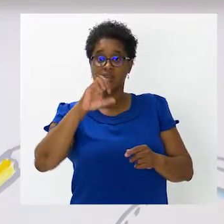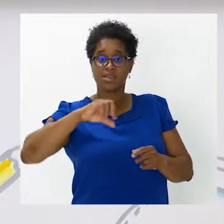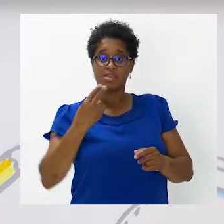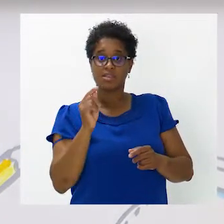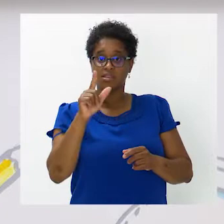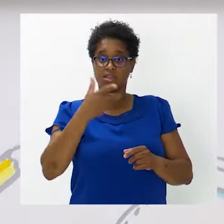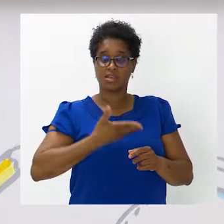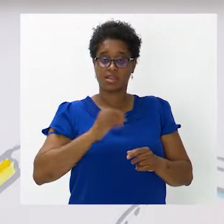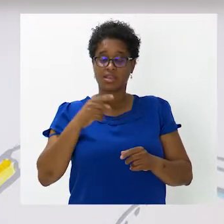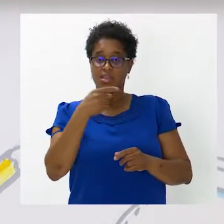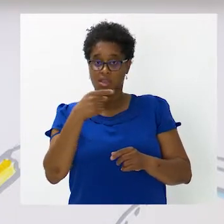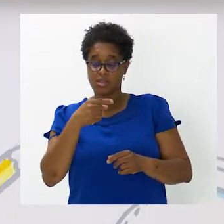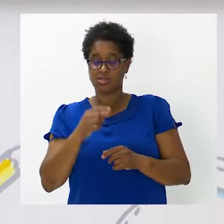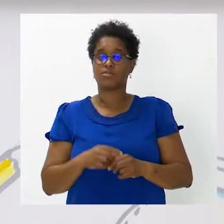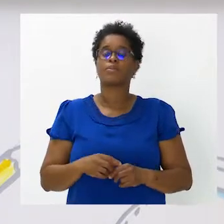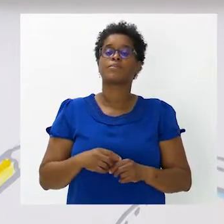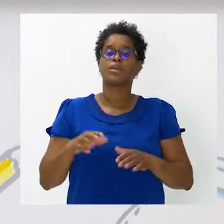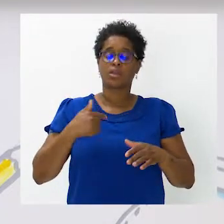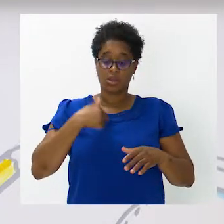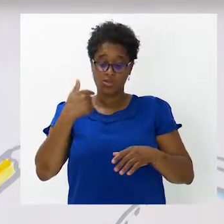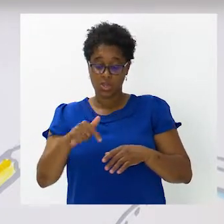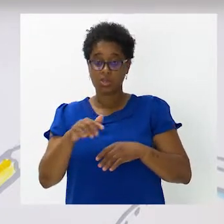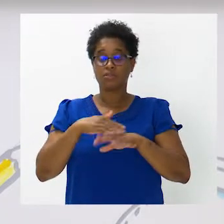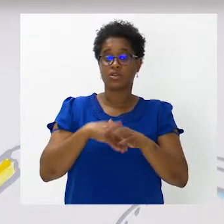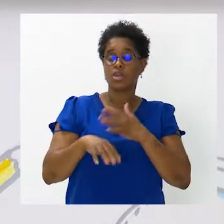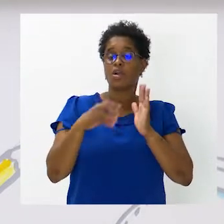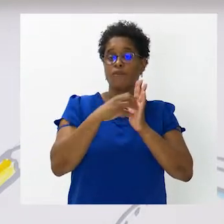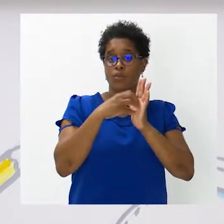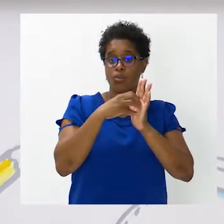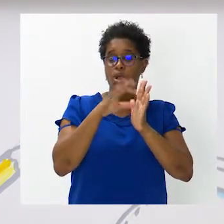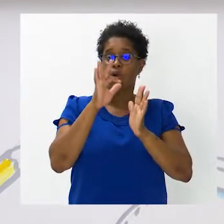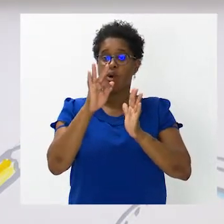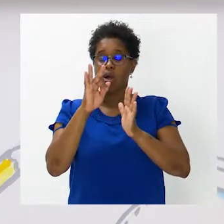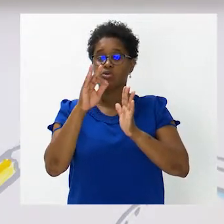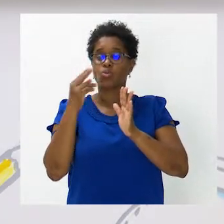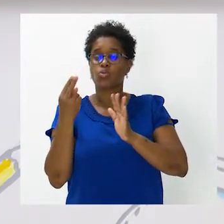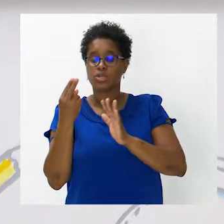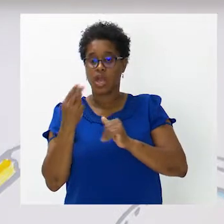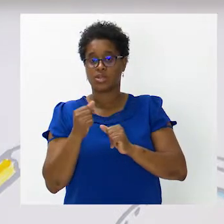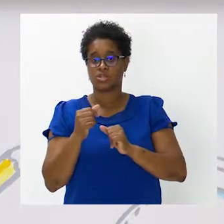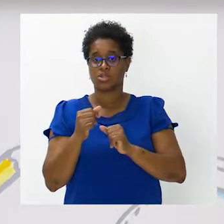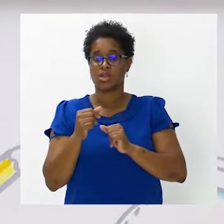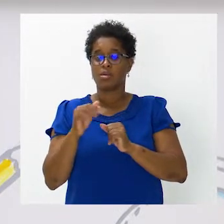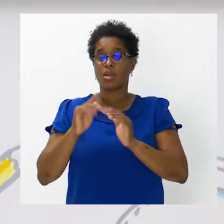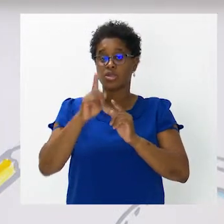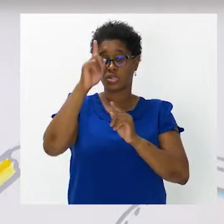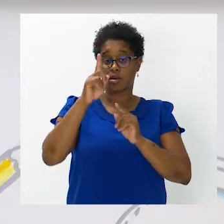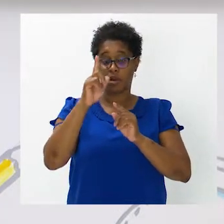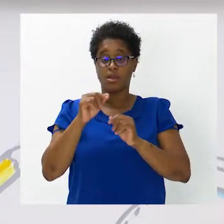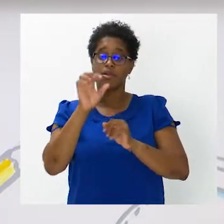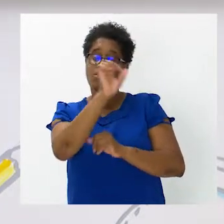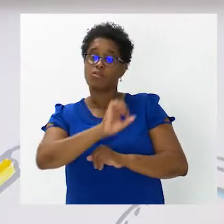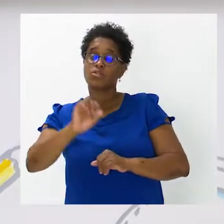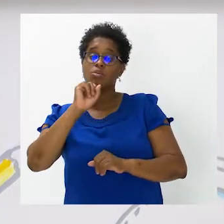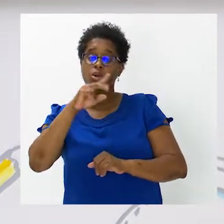podem ver, negativo à esquerda, e eu tenho que deslocar a figura 4 unidades para cima. Como